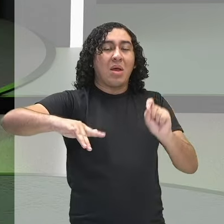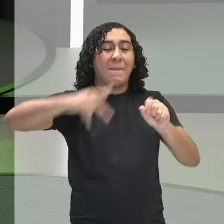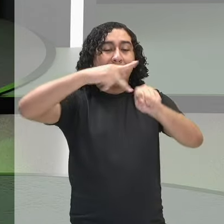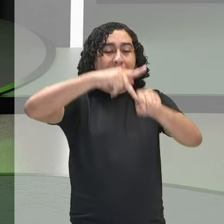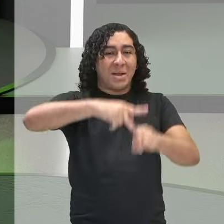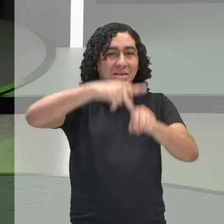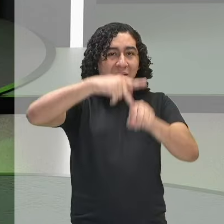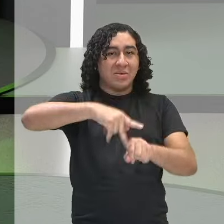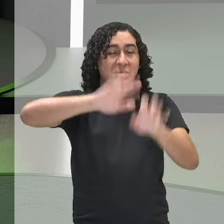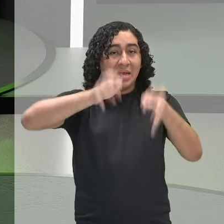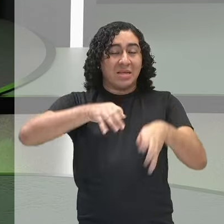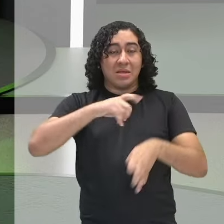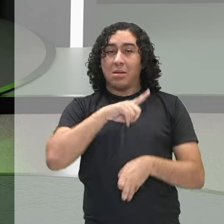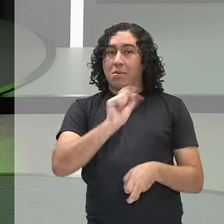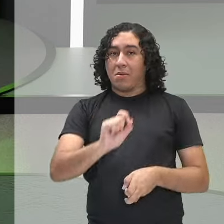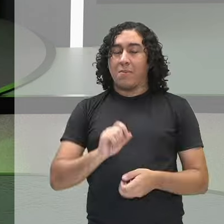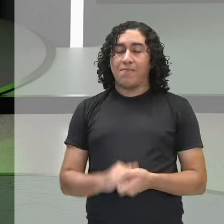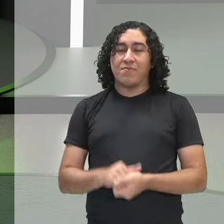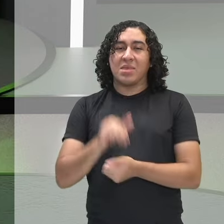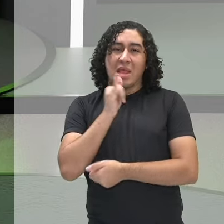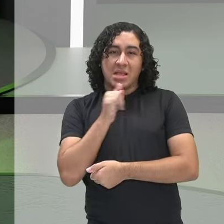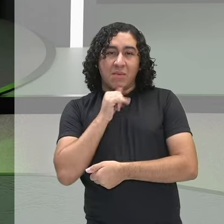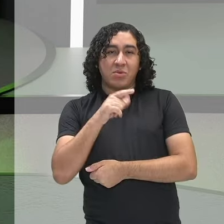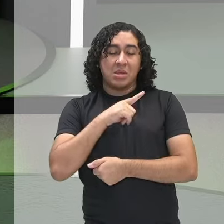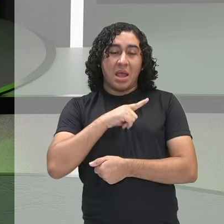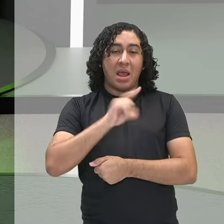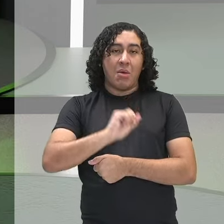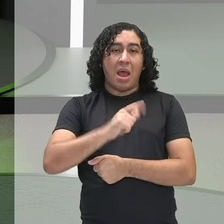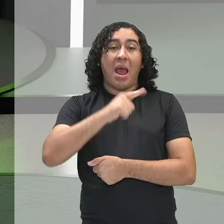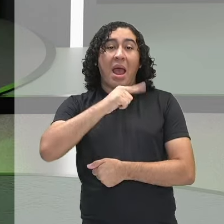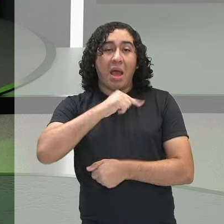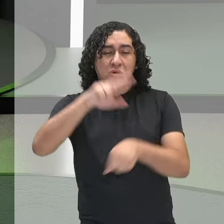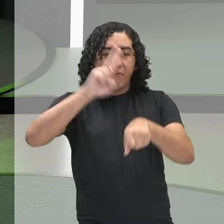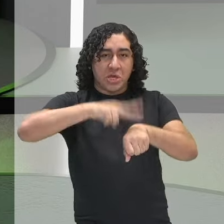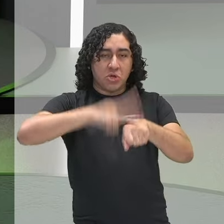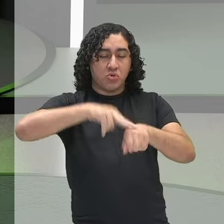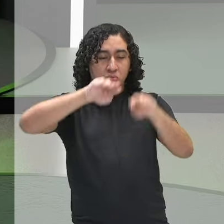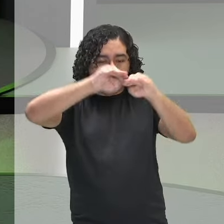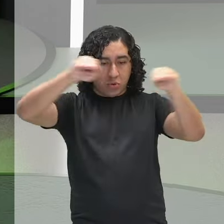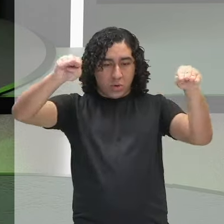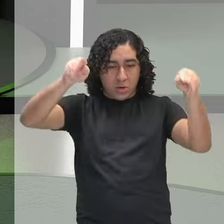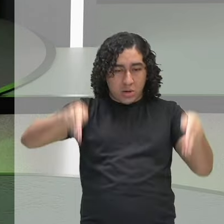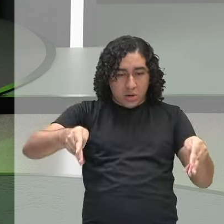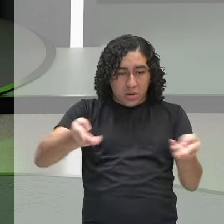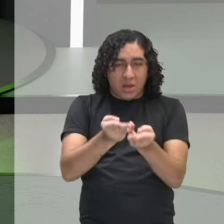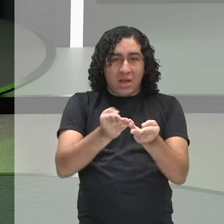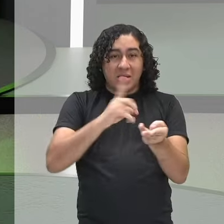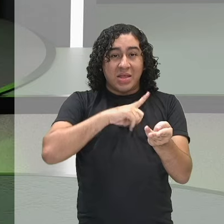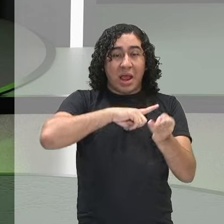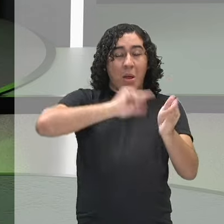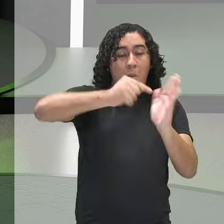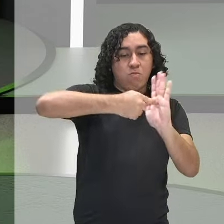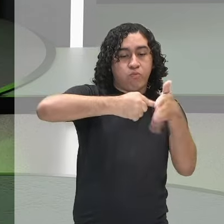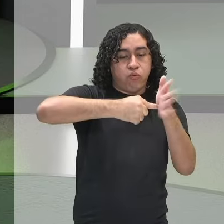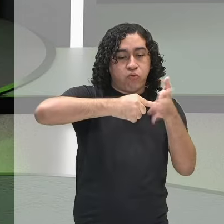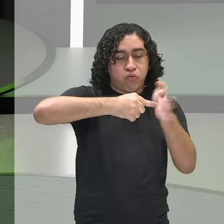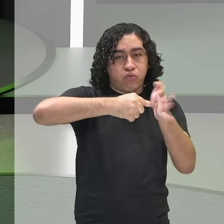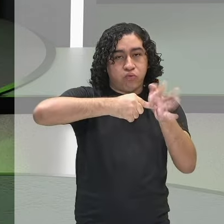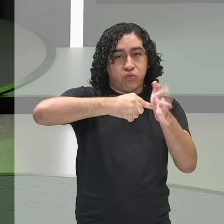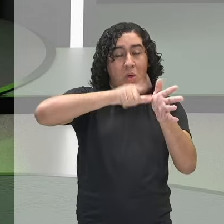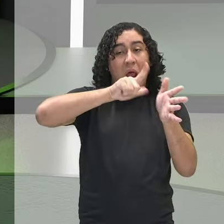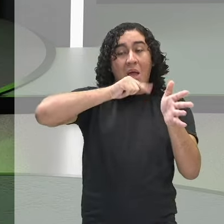pressão. Ou seja, você tem ali, por exemplo, um aquário. E o aquário tem uma bombinha. Essa bombinha vai jogando ar dentro. Quando a bombinha quebra,